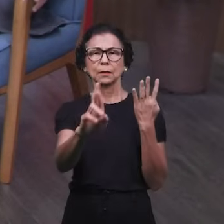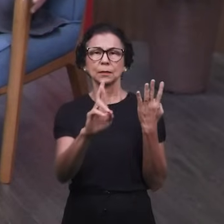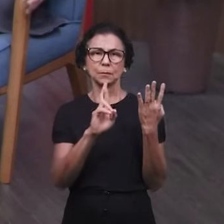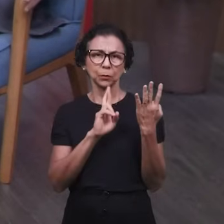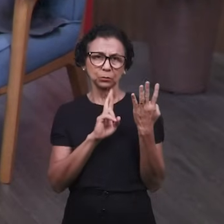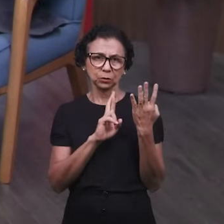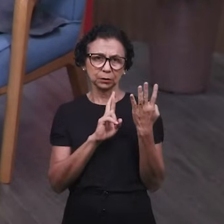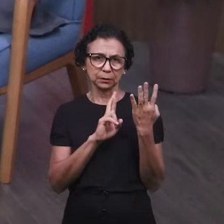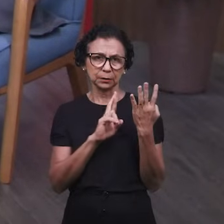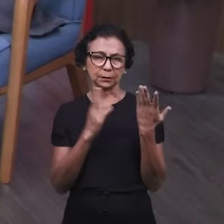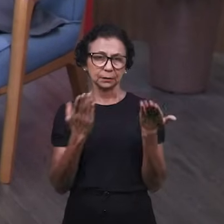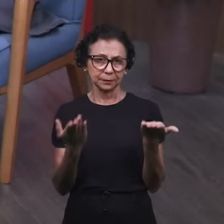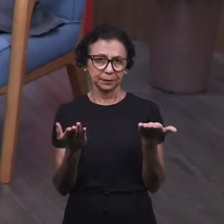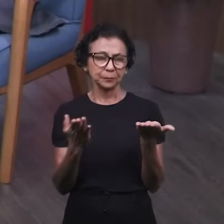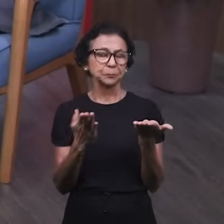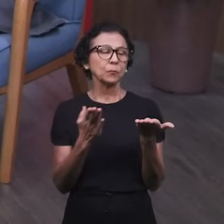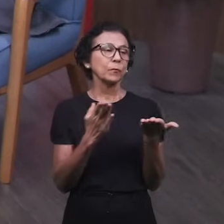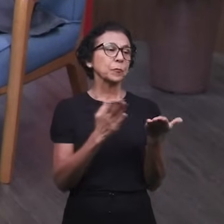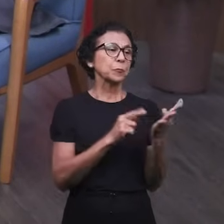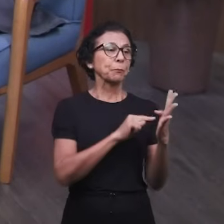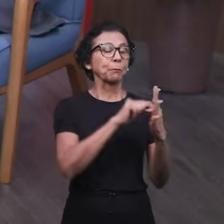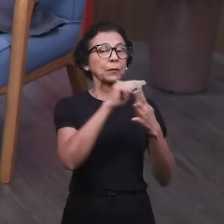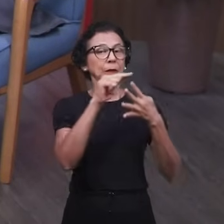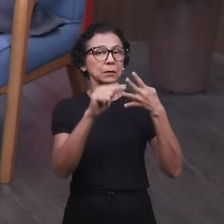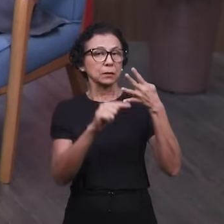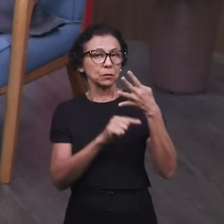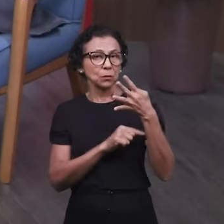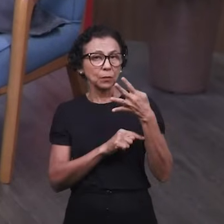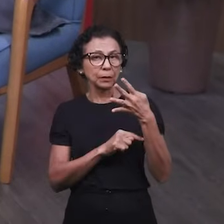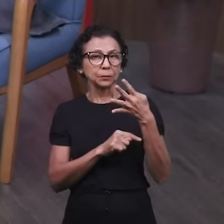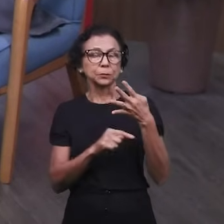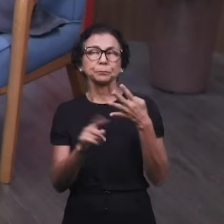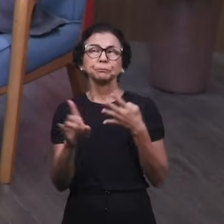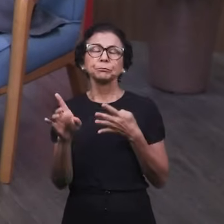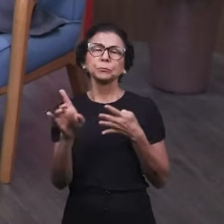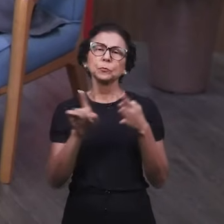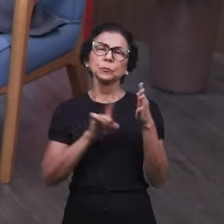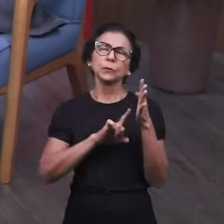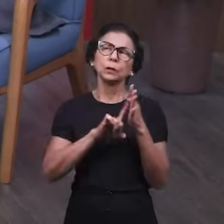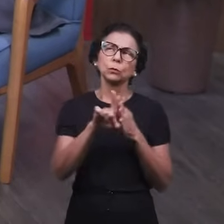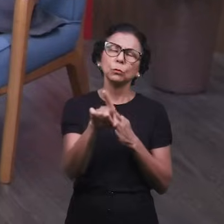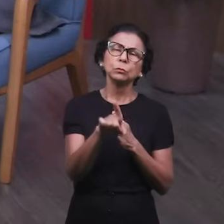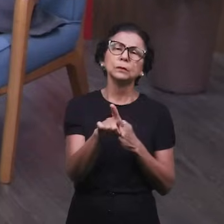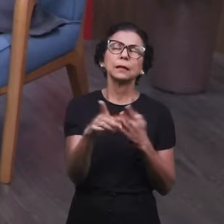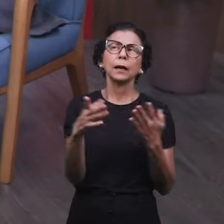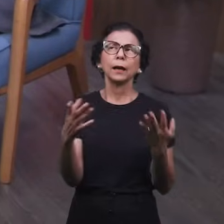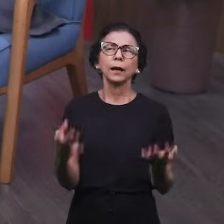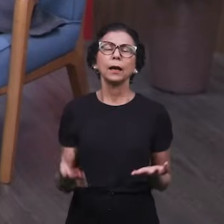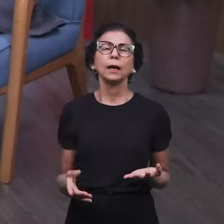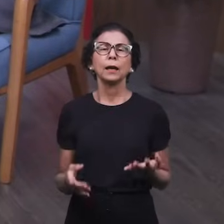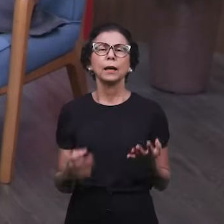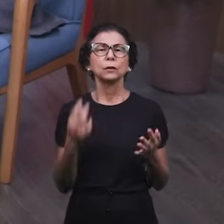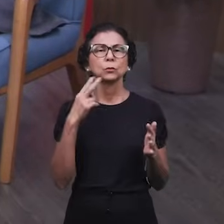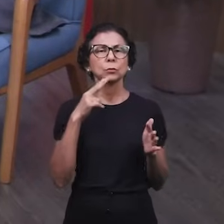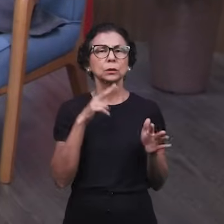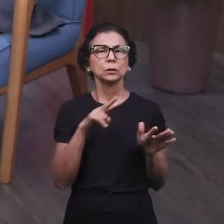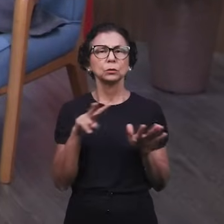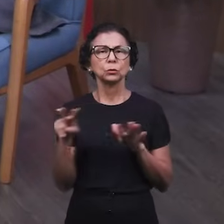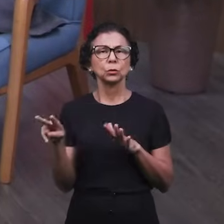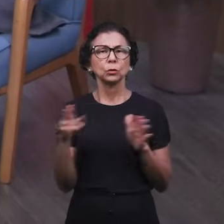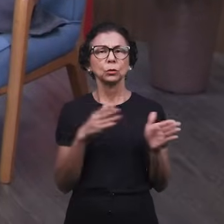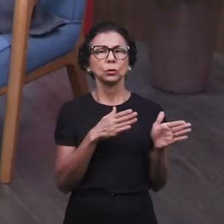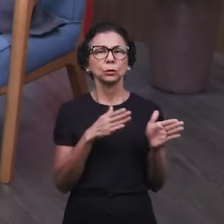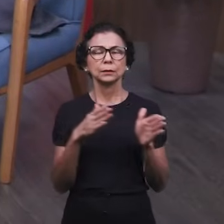4 perguntas, elas foram trabalhadas no seu conteúdo, né, ao longo